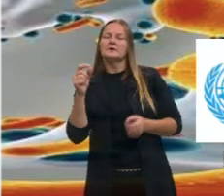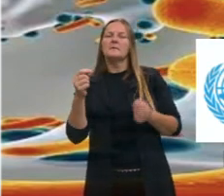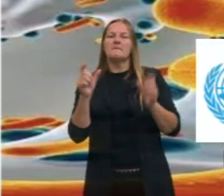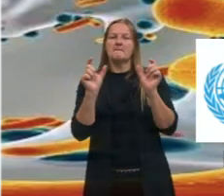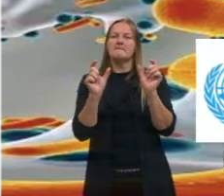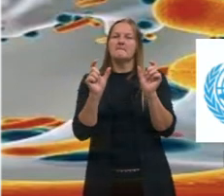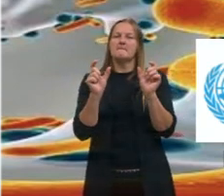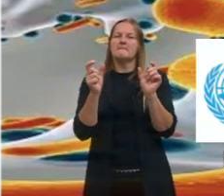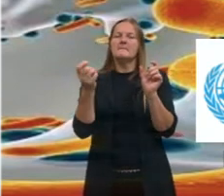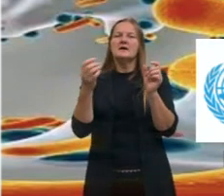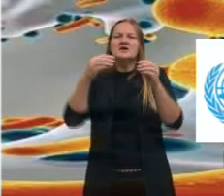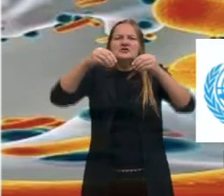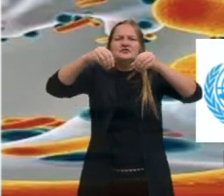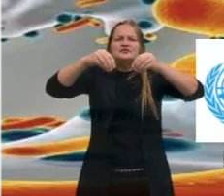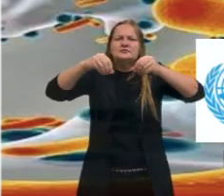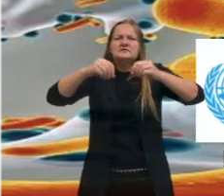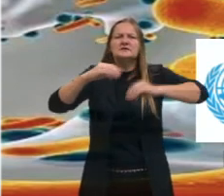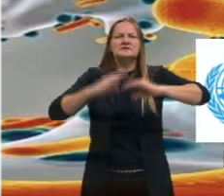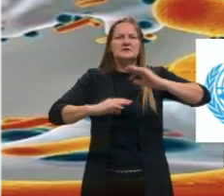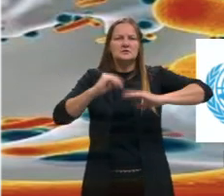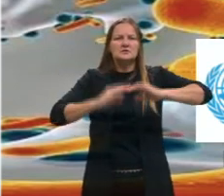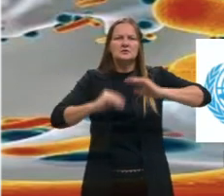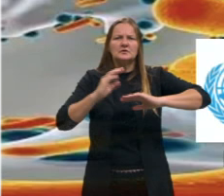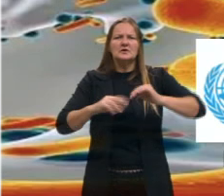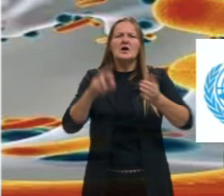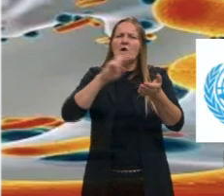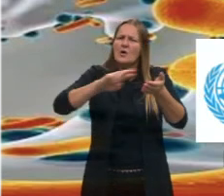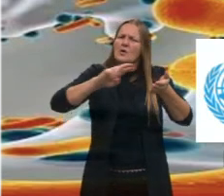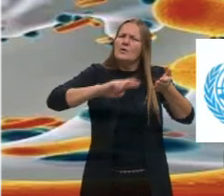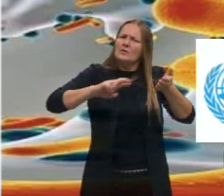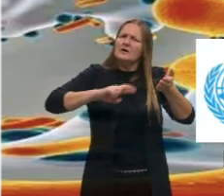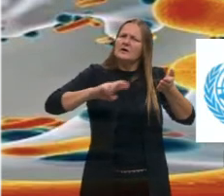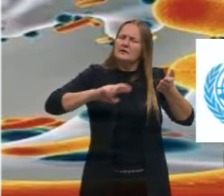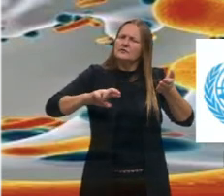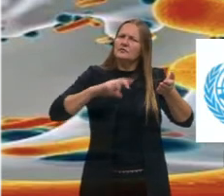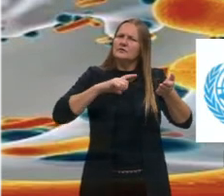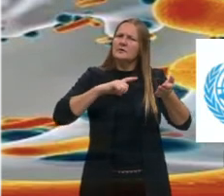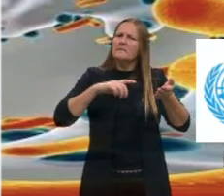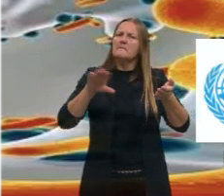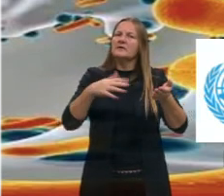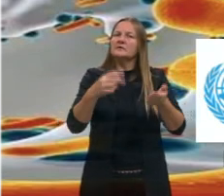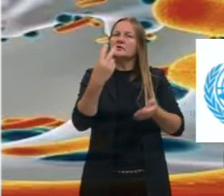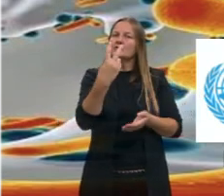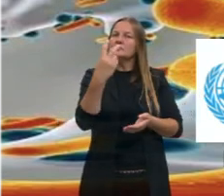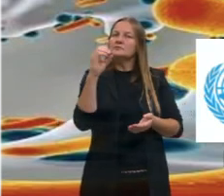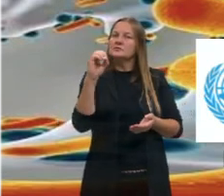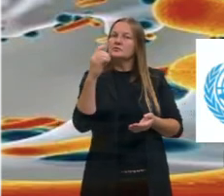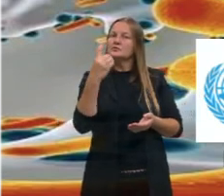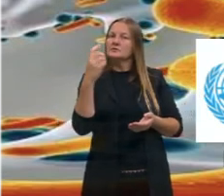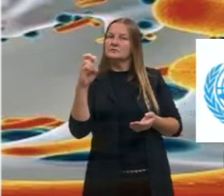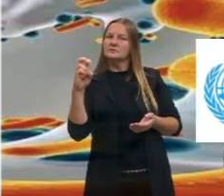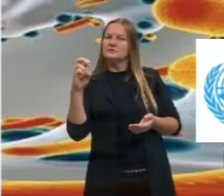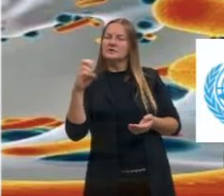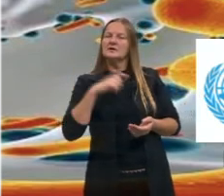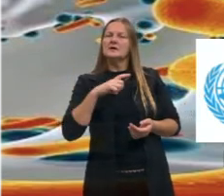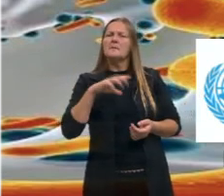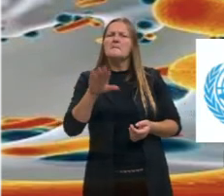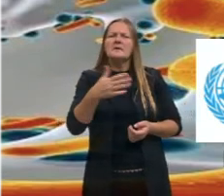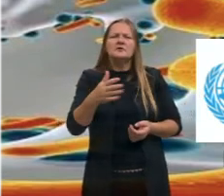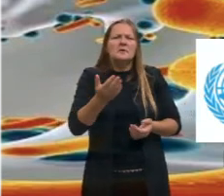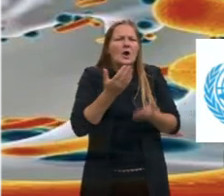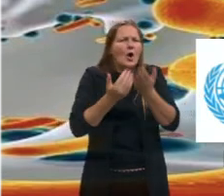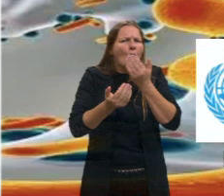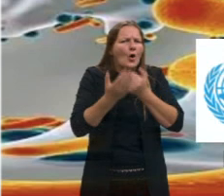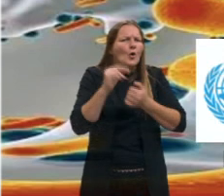tá assim substâncias ativas um relatório estima que somente em 2015 foram